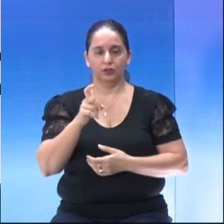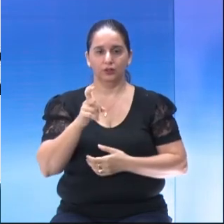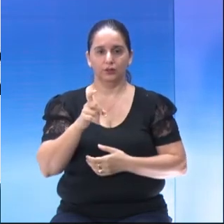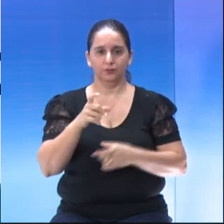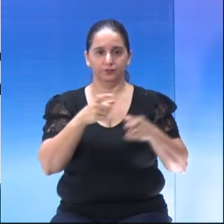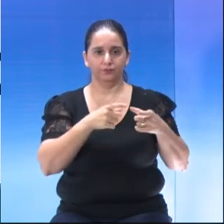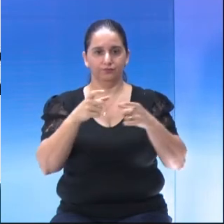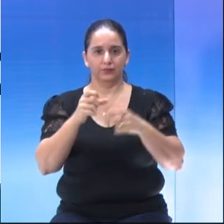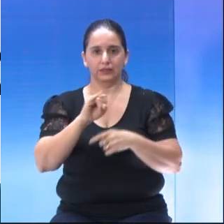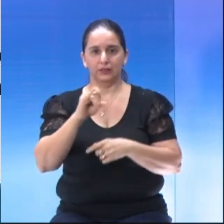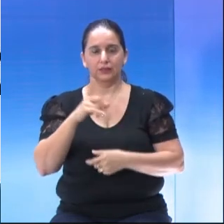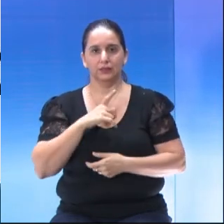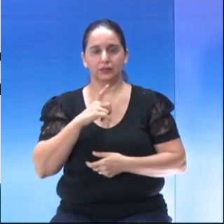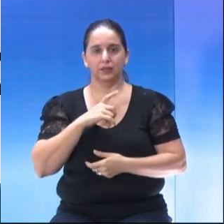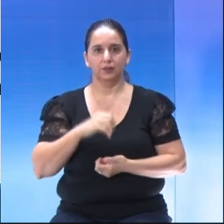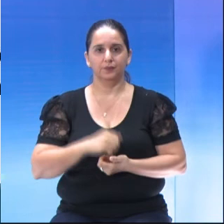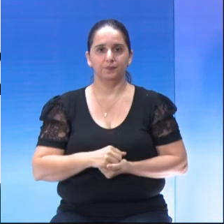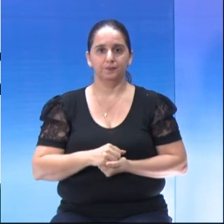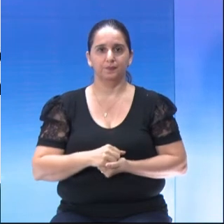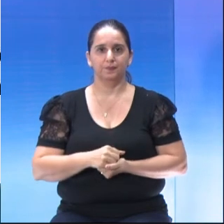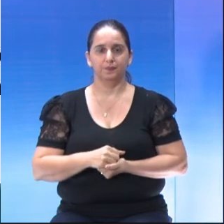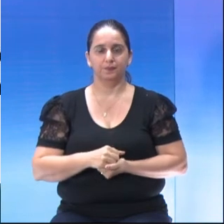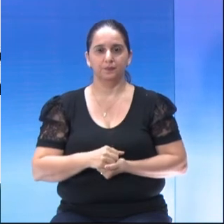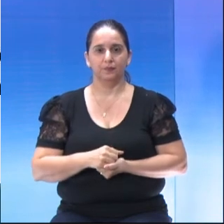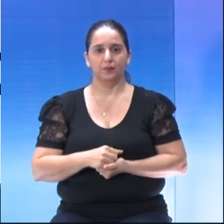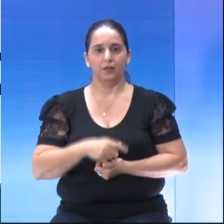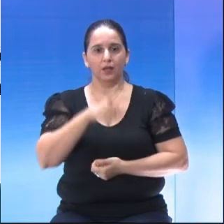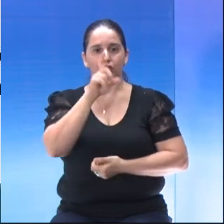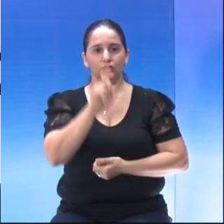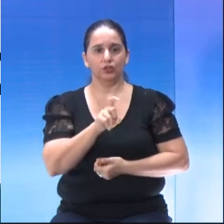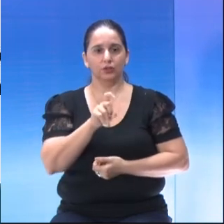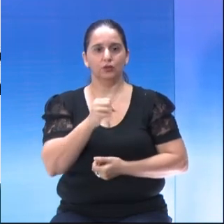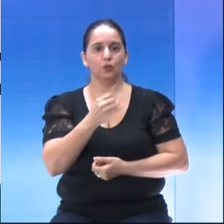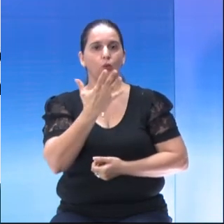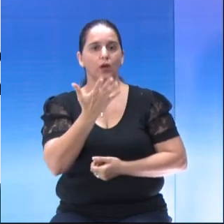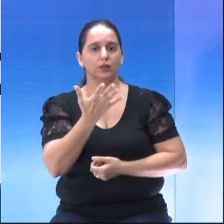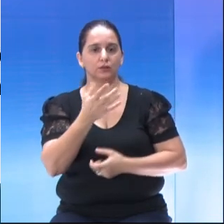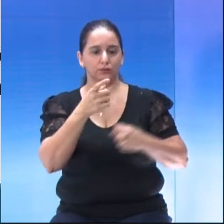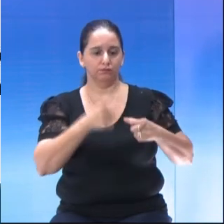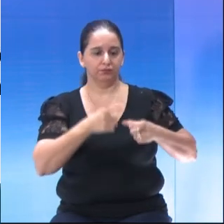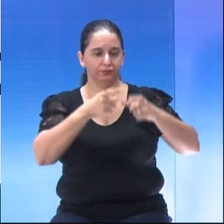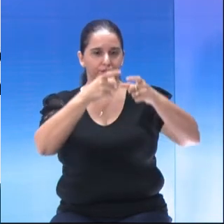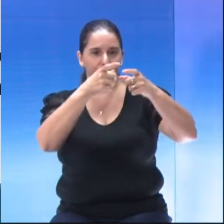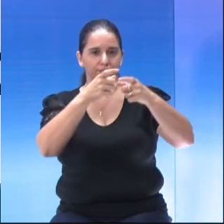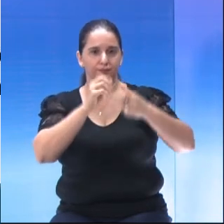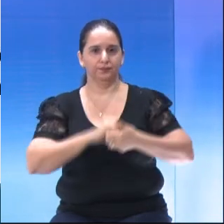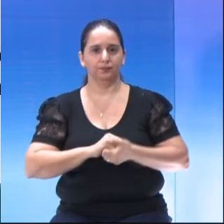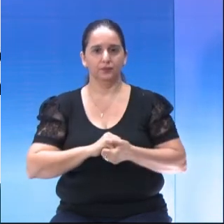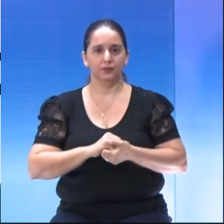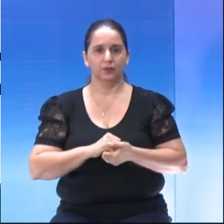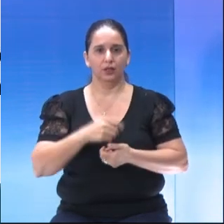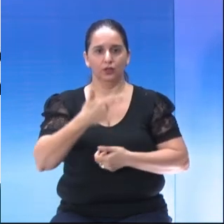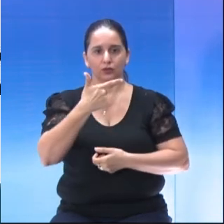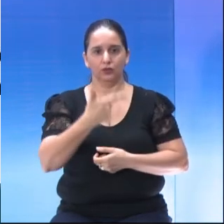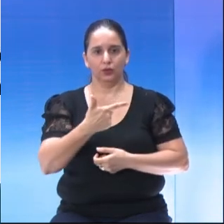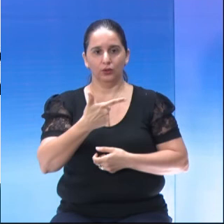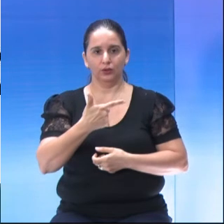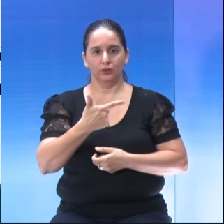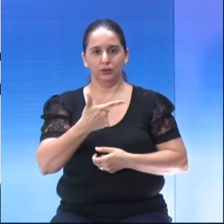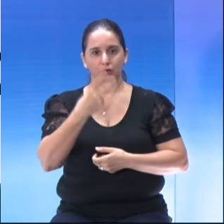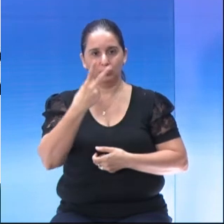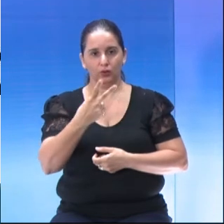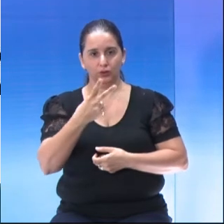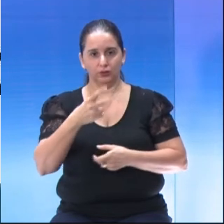de disco. Então, se eu tenho, vejam aí, ó, x igual a quantidade de disco,